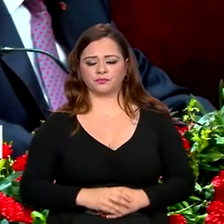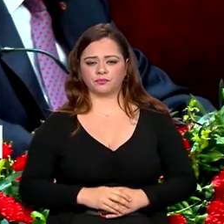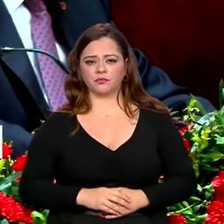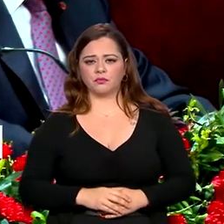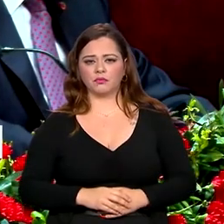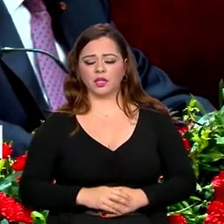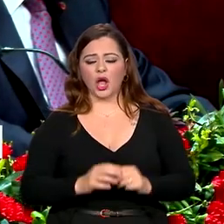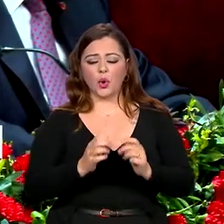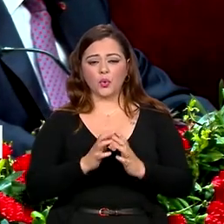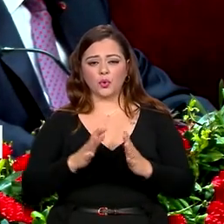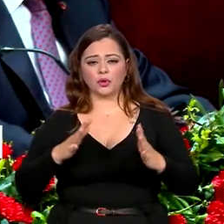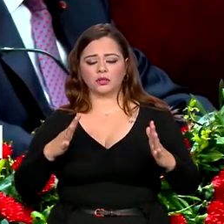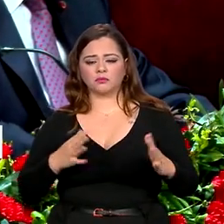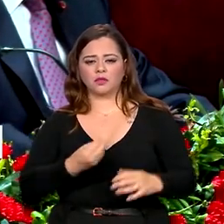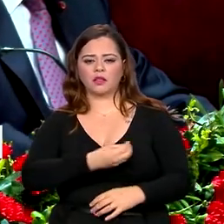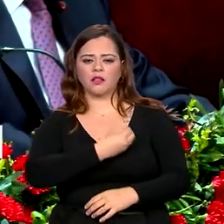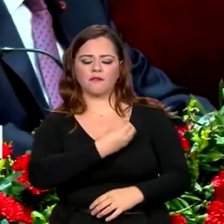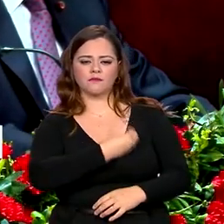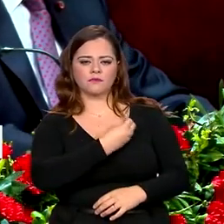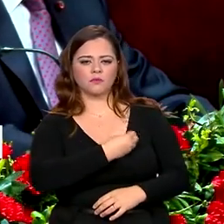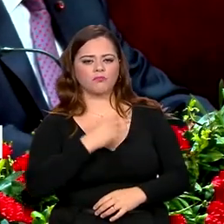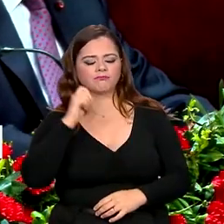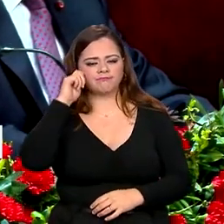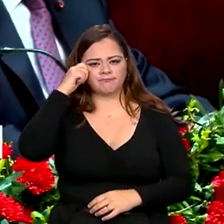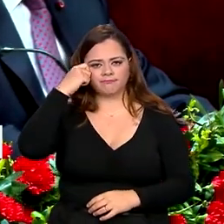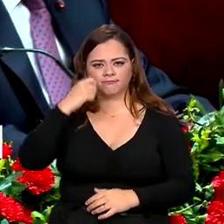A canção Grândola Vila Morena.